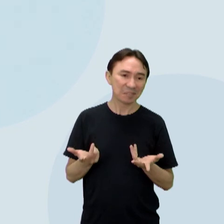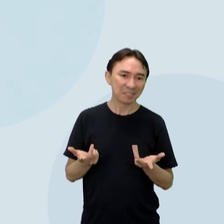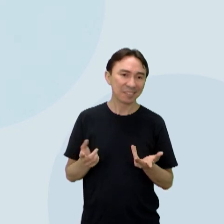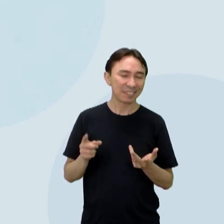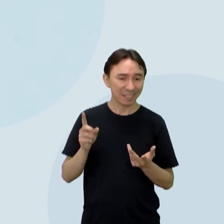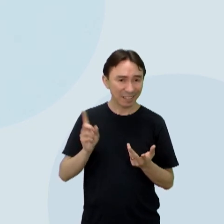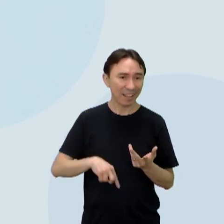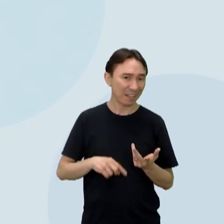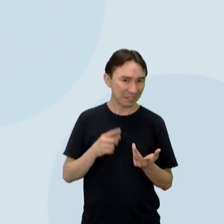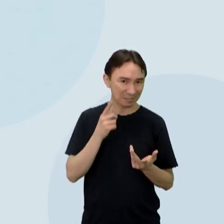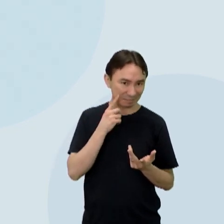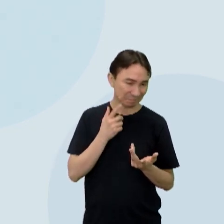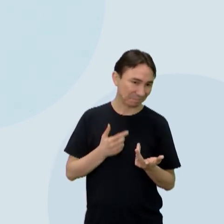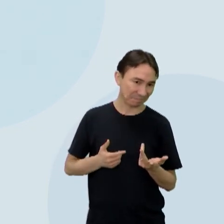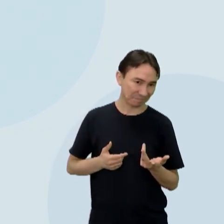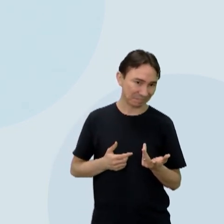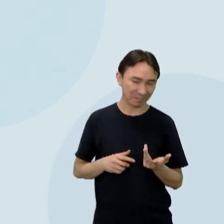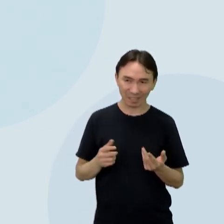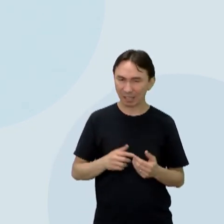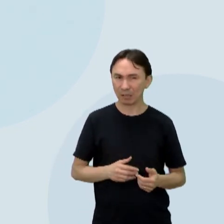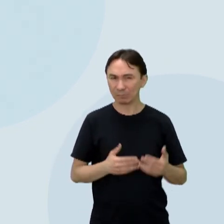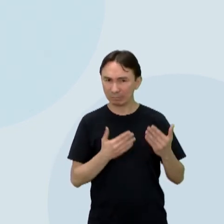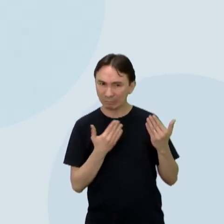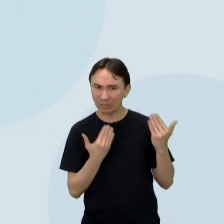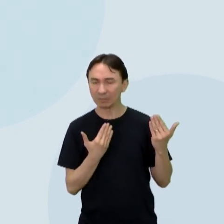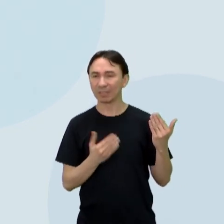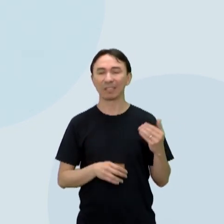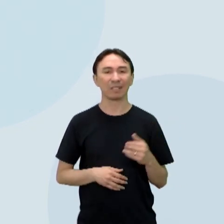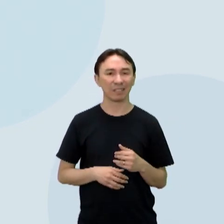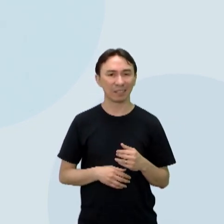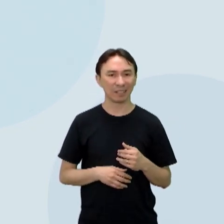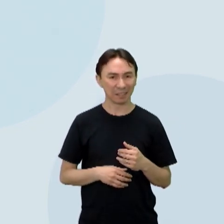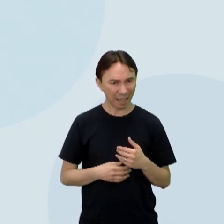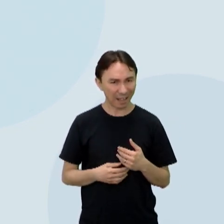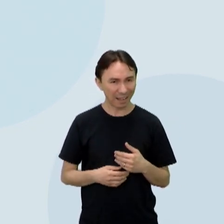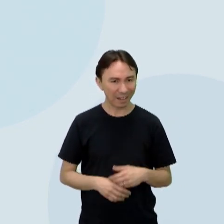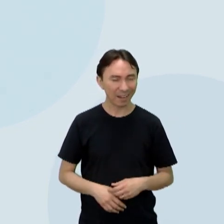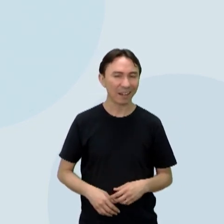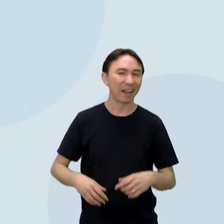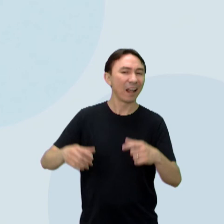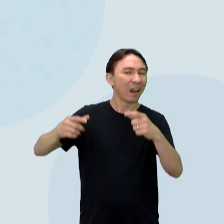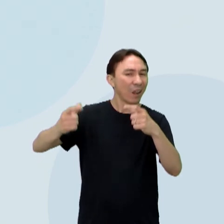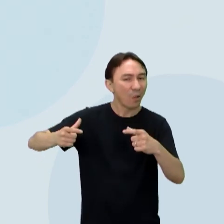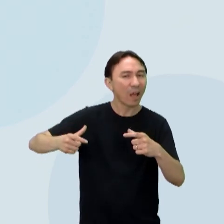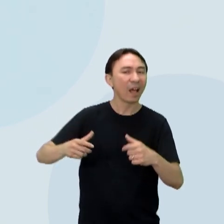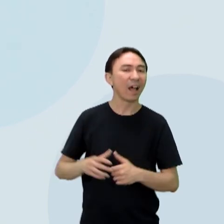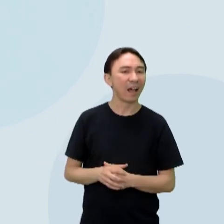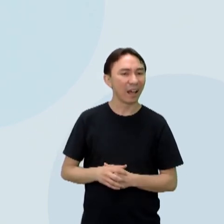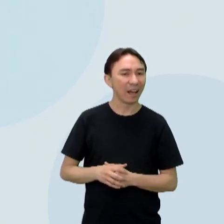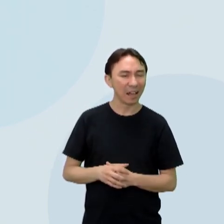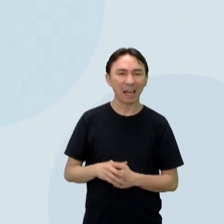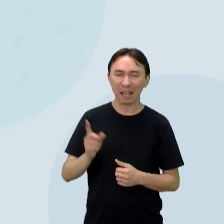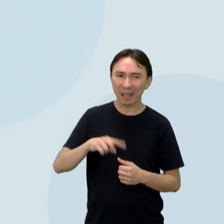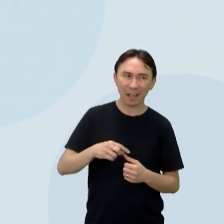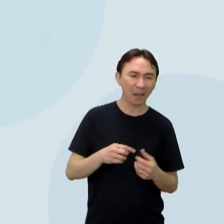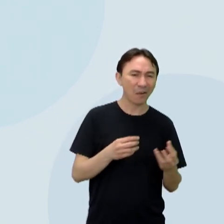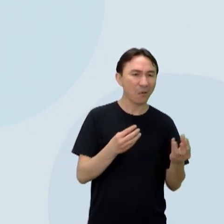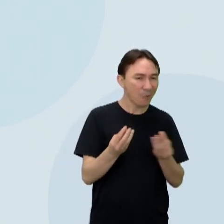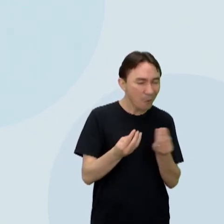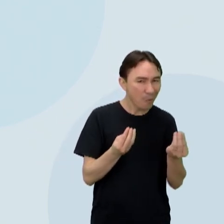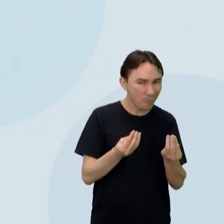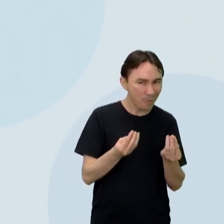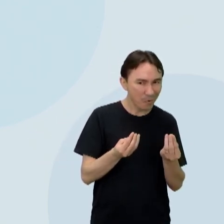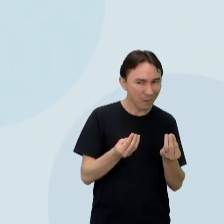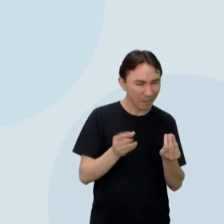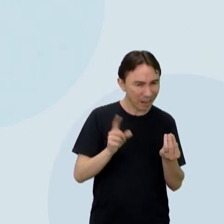a anterior. Dúvida. Está em dúvida? É um lugar? É um modo? Como é que essa situação está